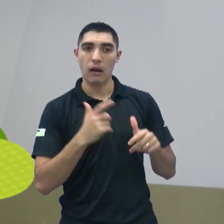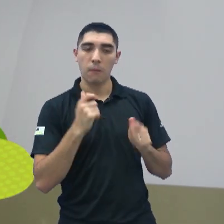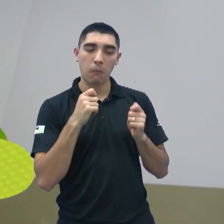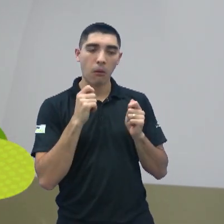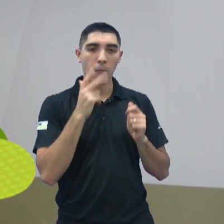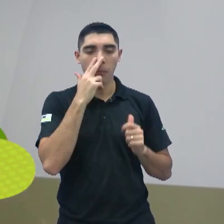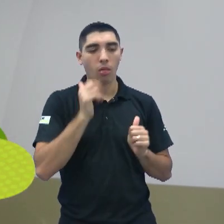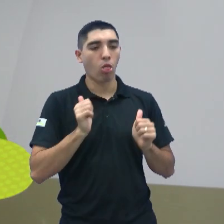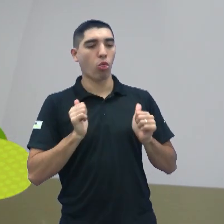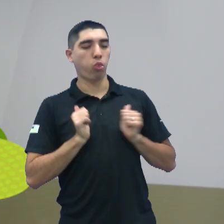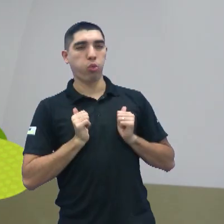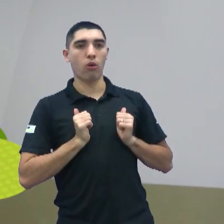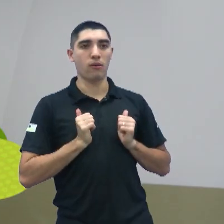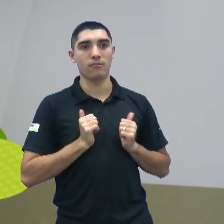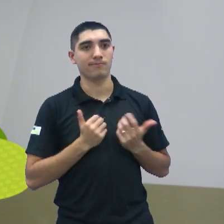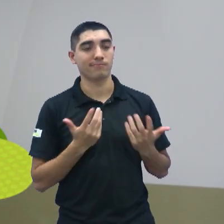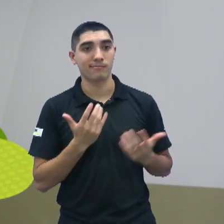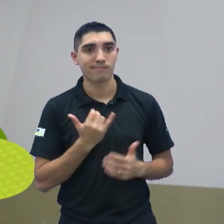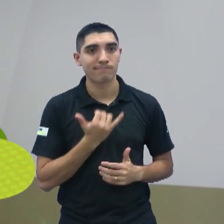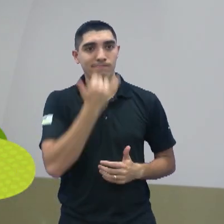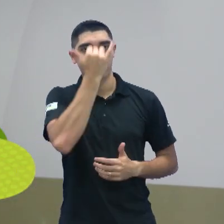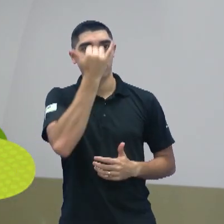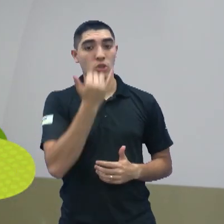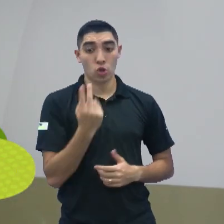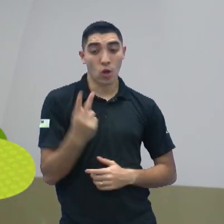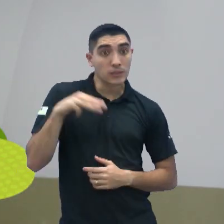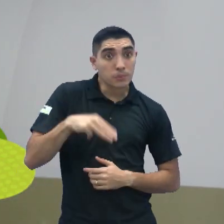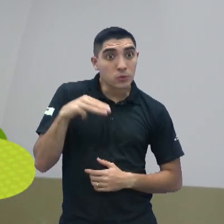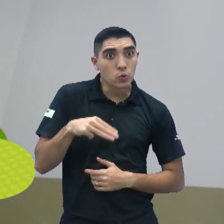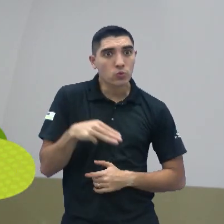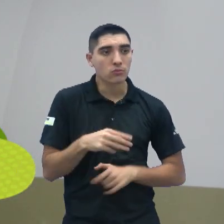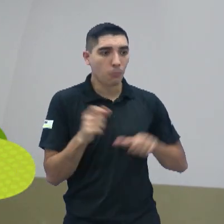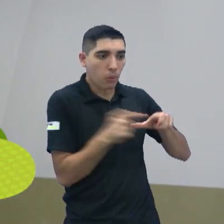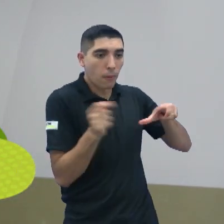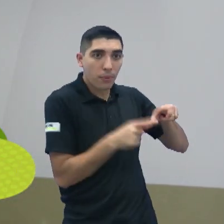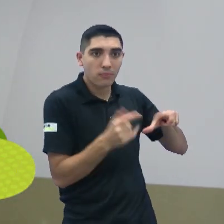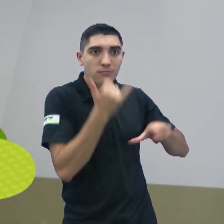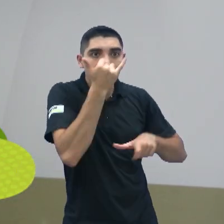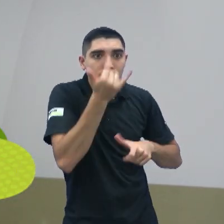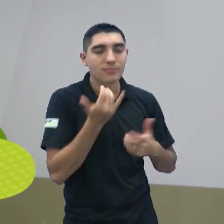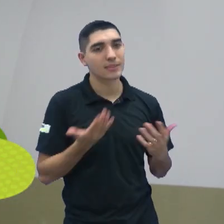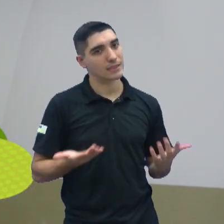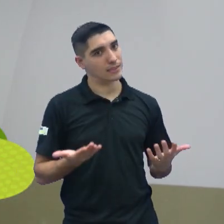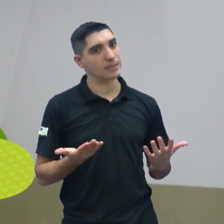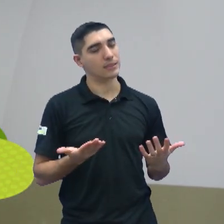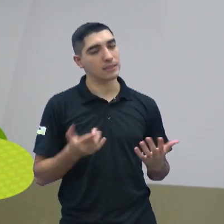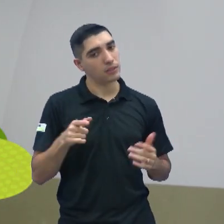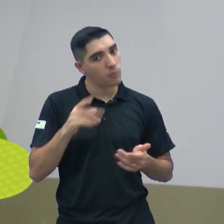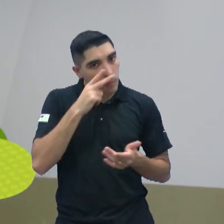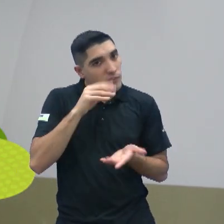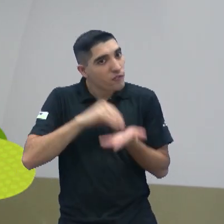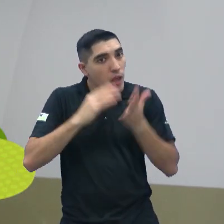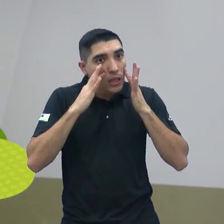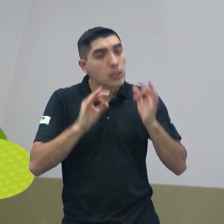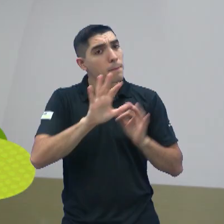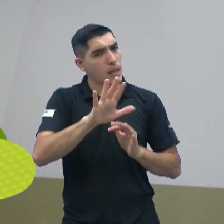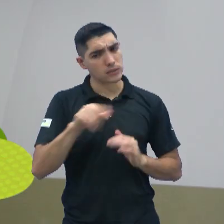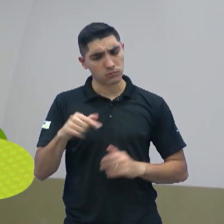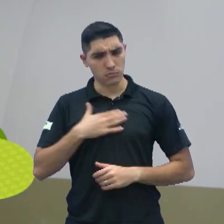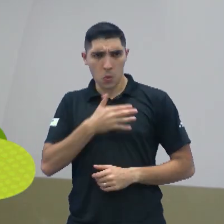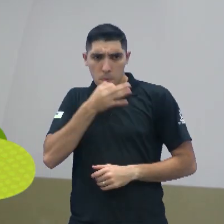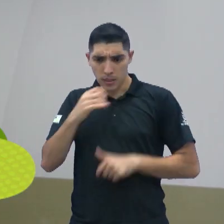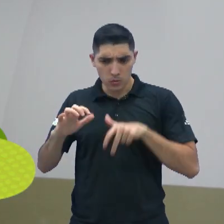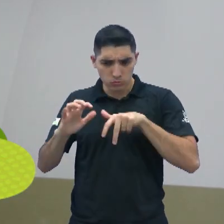2 gols em 1 minuto é porque teve desatenção. Agora o São José tem time para poder conseguir reverter a situação